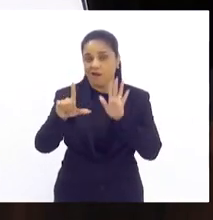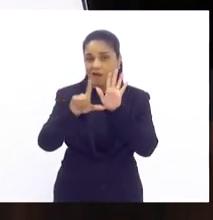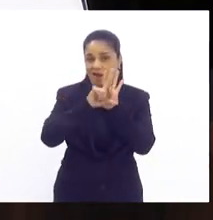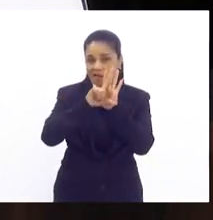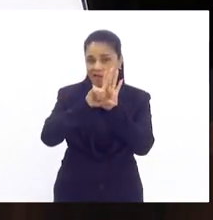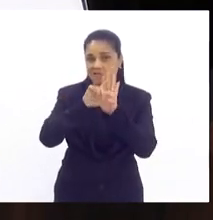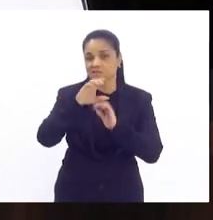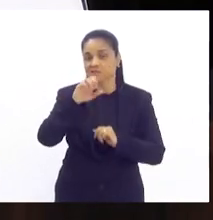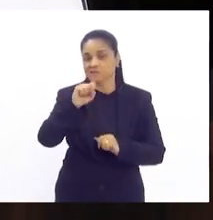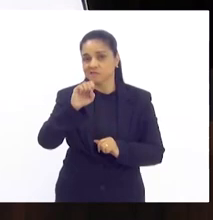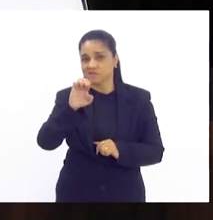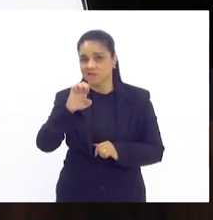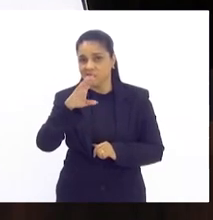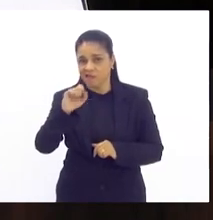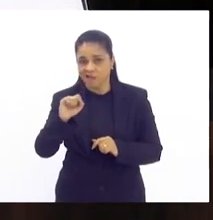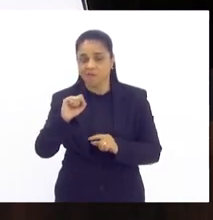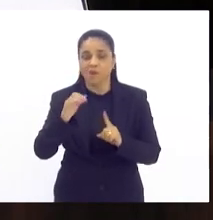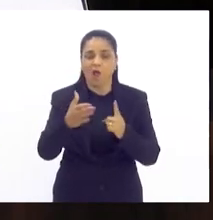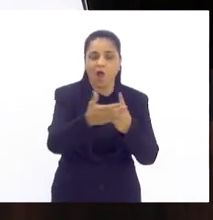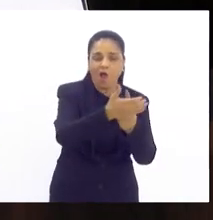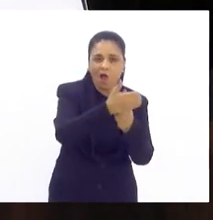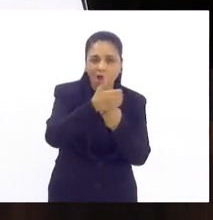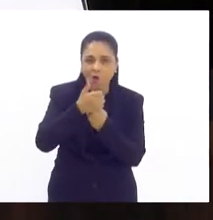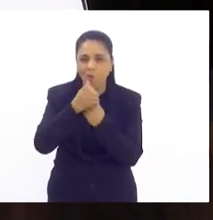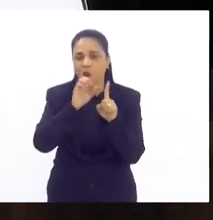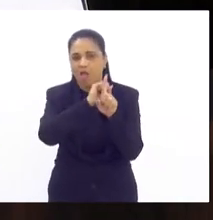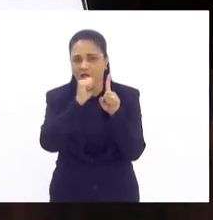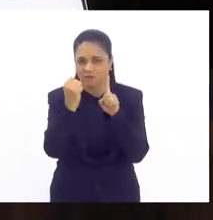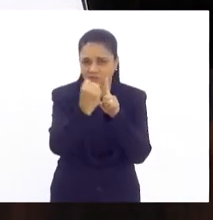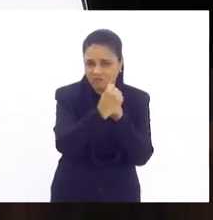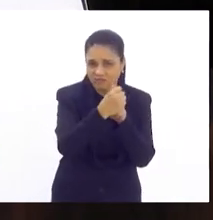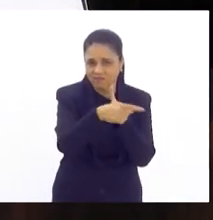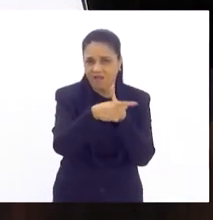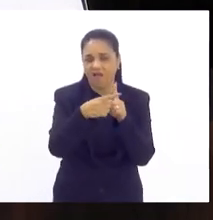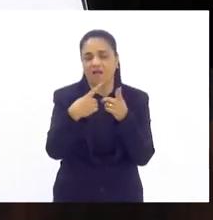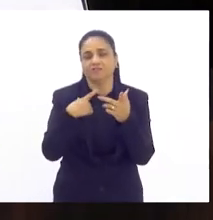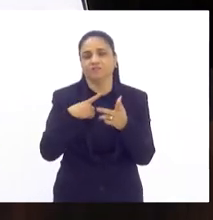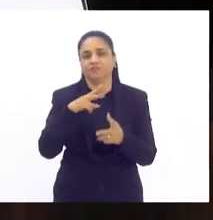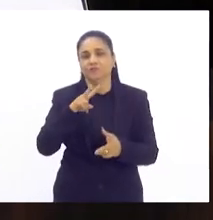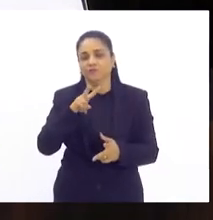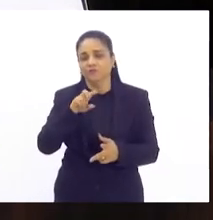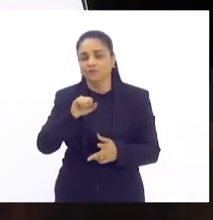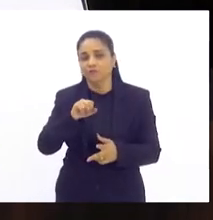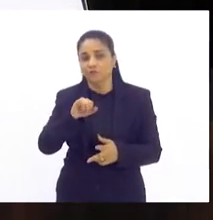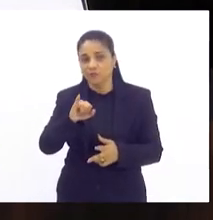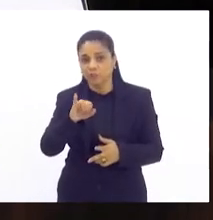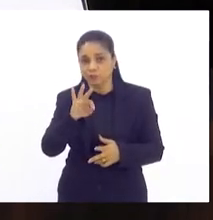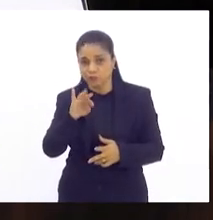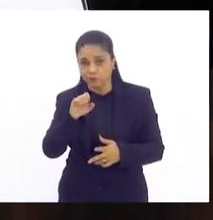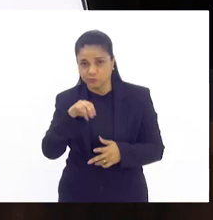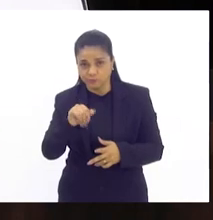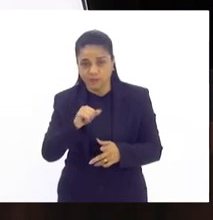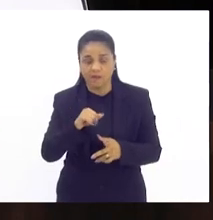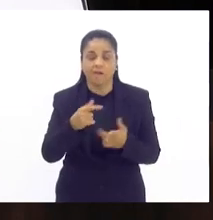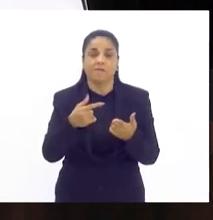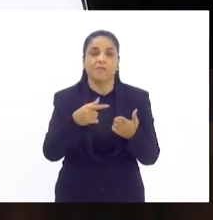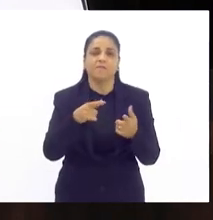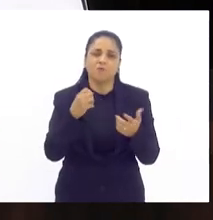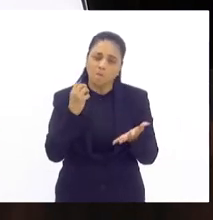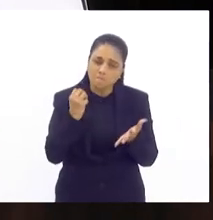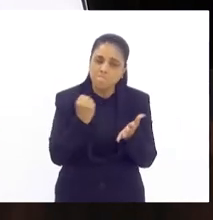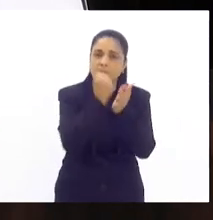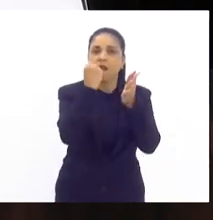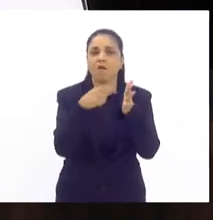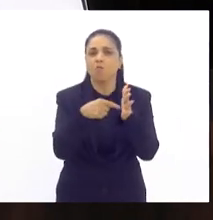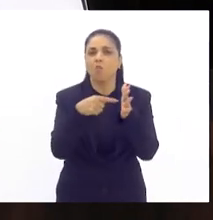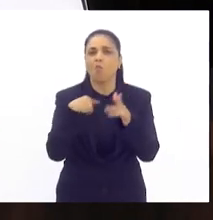da sociedade, das vítimas. Enfim, isso para a gente também foi muito marcante, porque a gente pôde conhecer o dia a